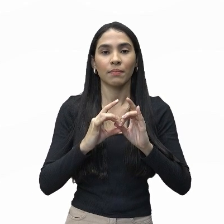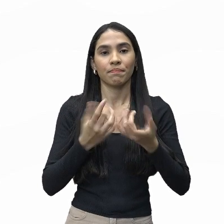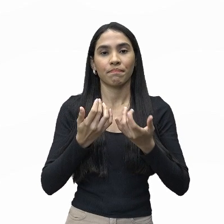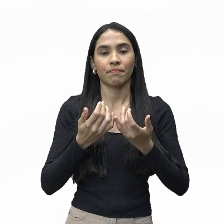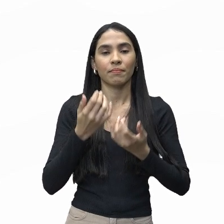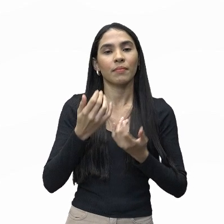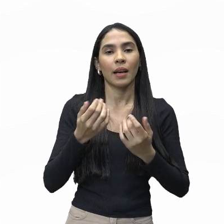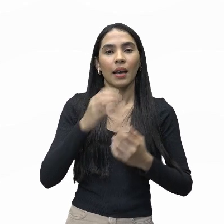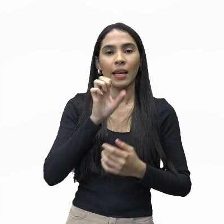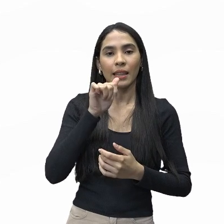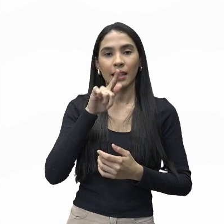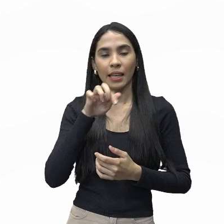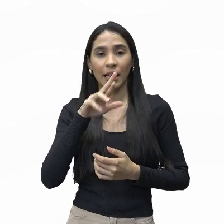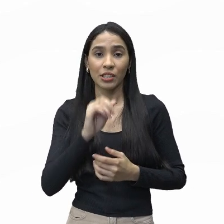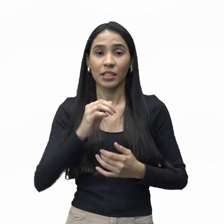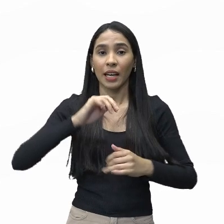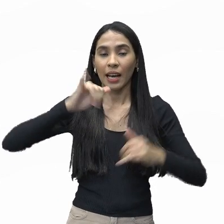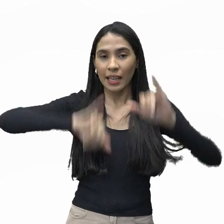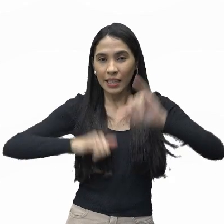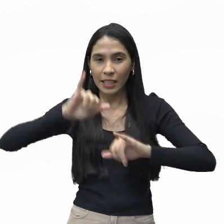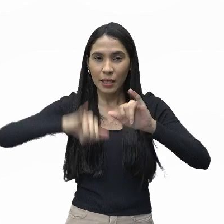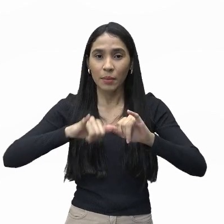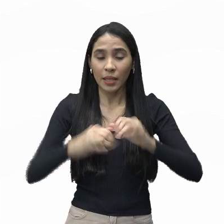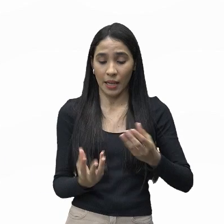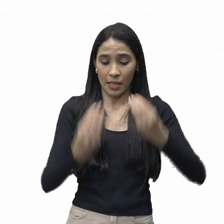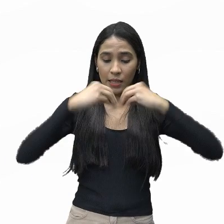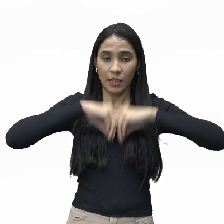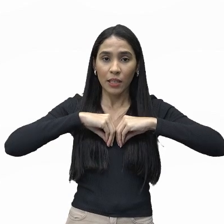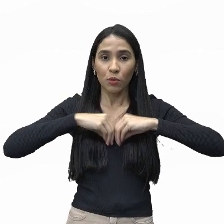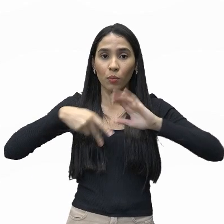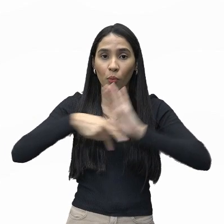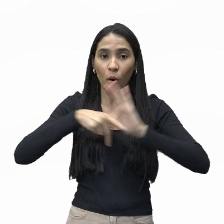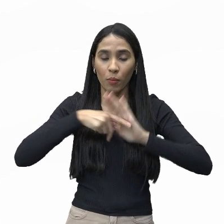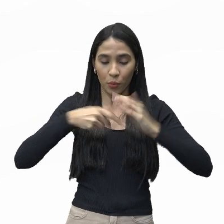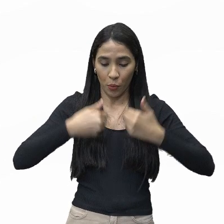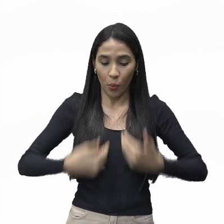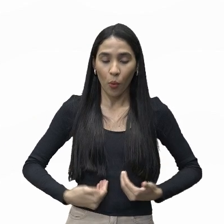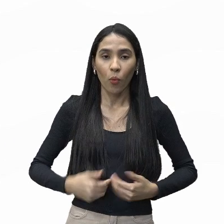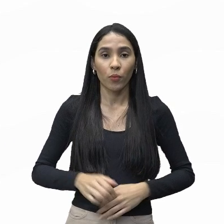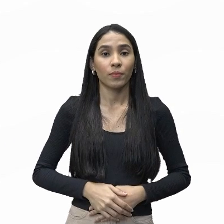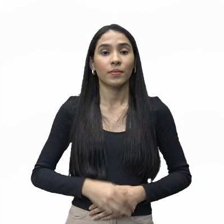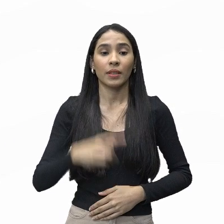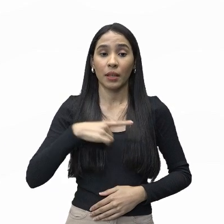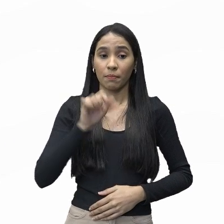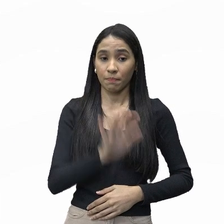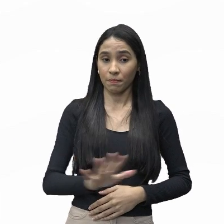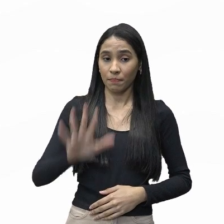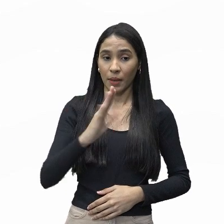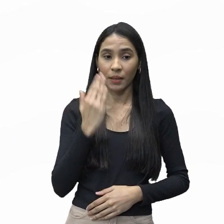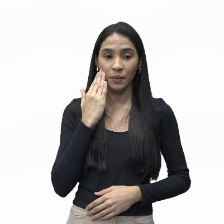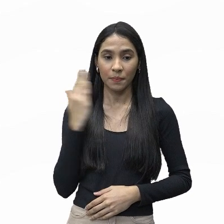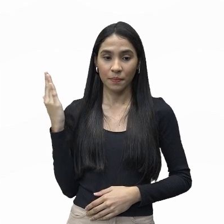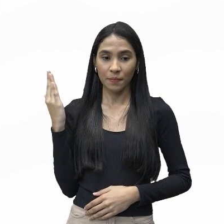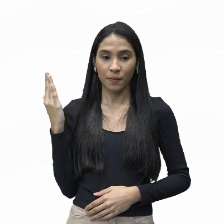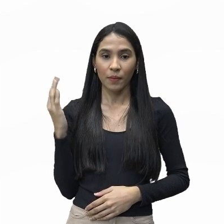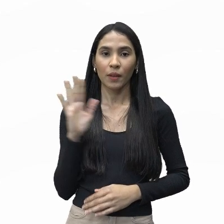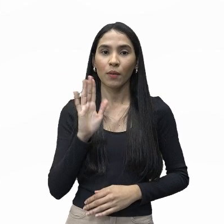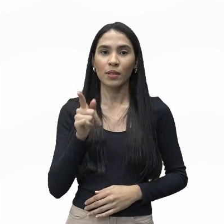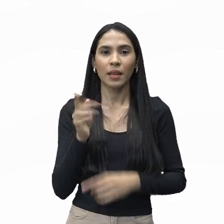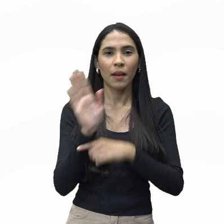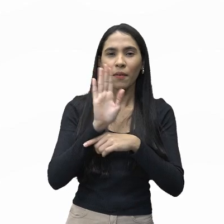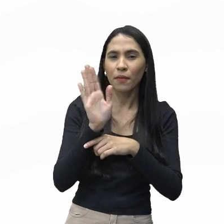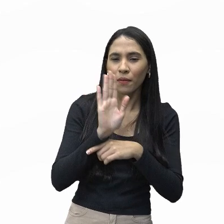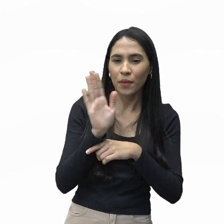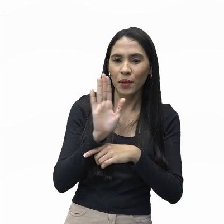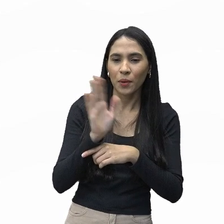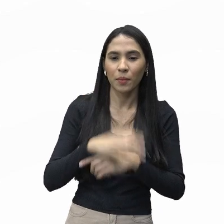química que o nosso corpo precisa para funcionar, né? A gente vai ver uma imagem aí, olha só, você já deve ter visto em cenas de filme,